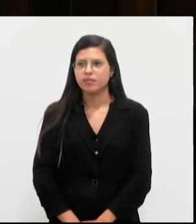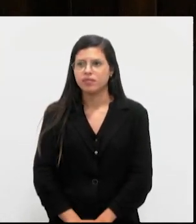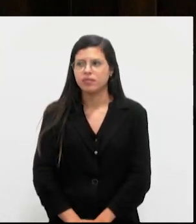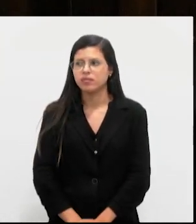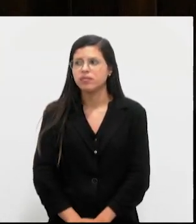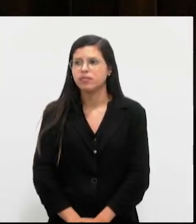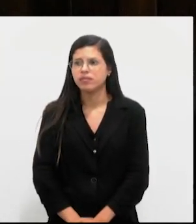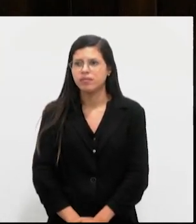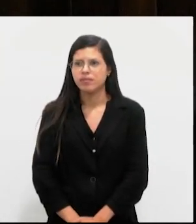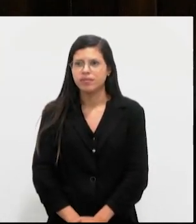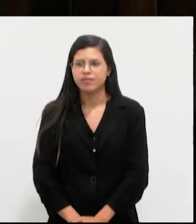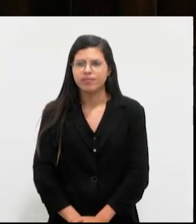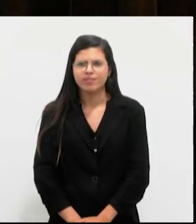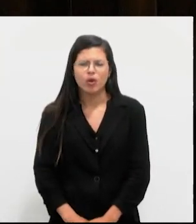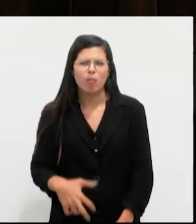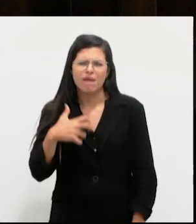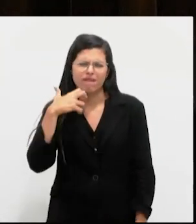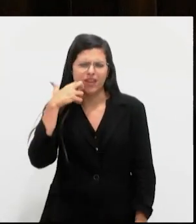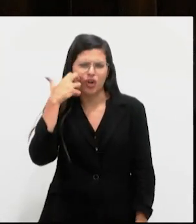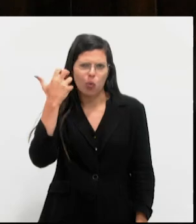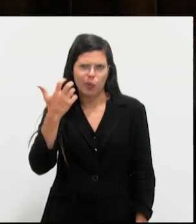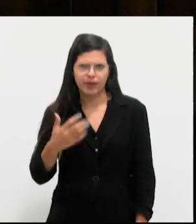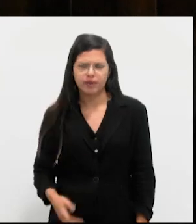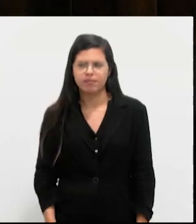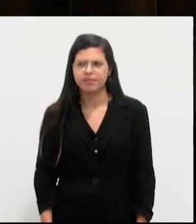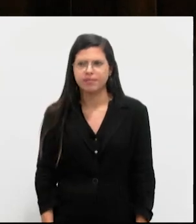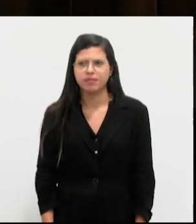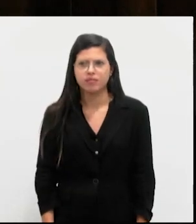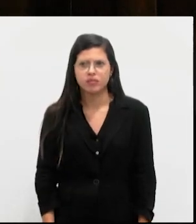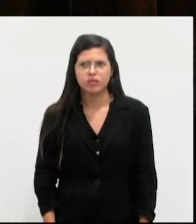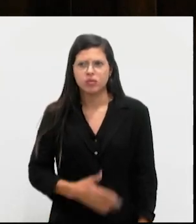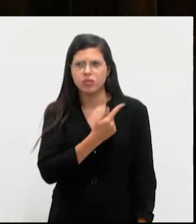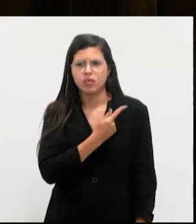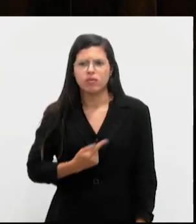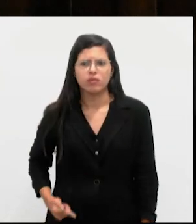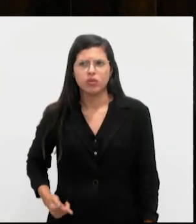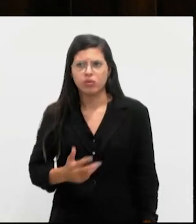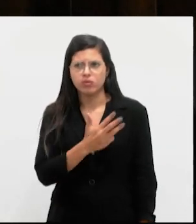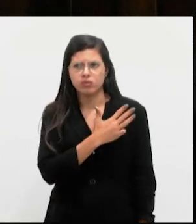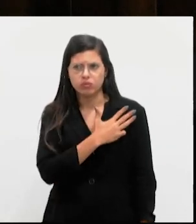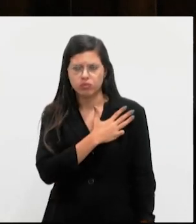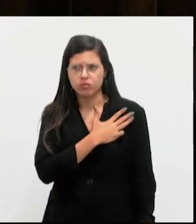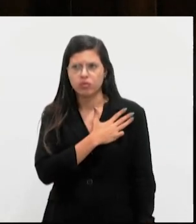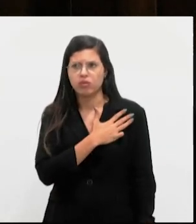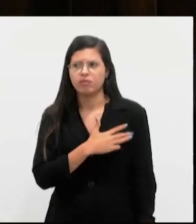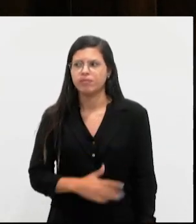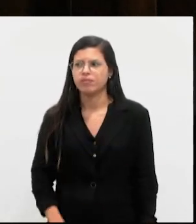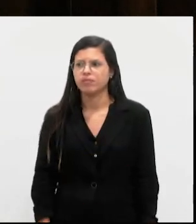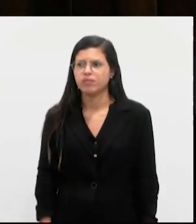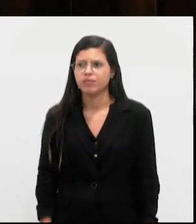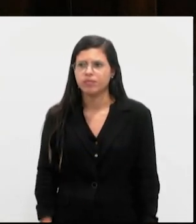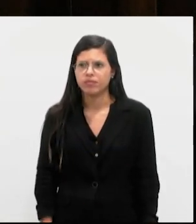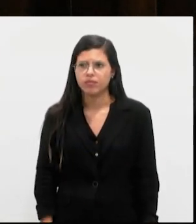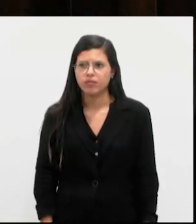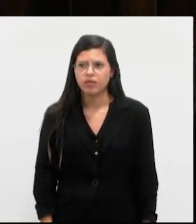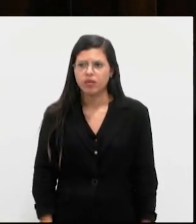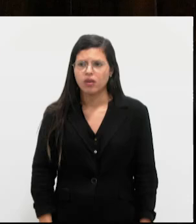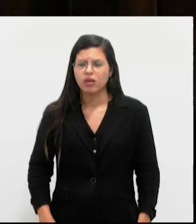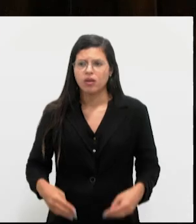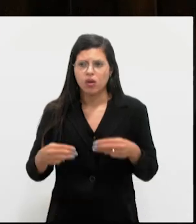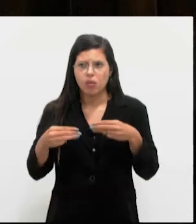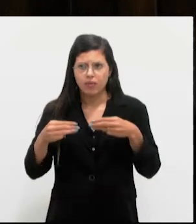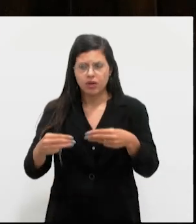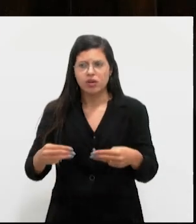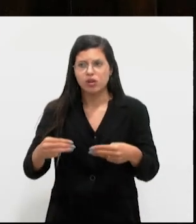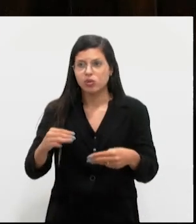É uma nojeira generalizada no governo Lula. E aí me coloca o ministro Carlos